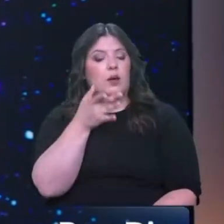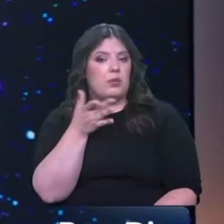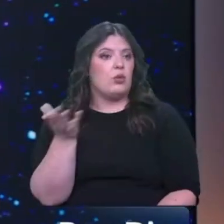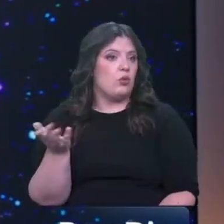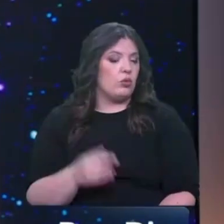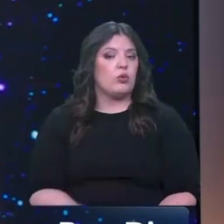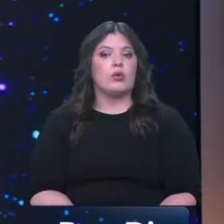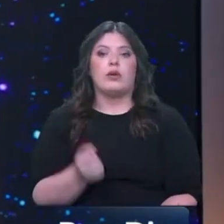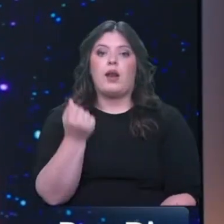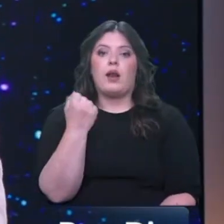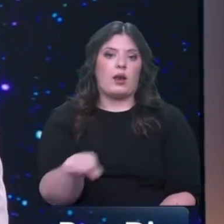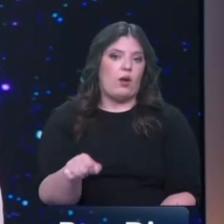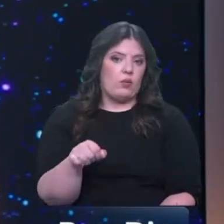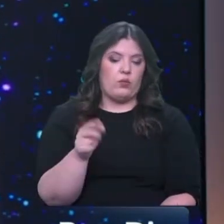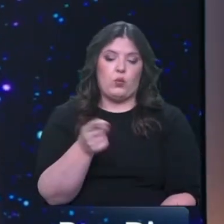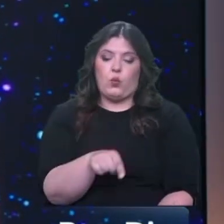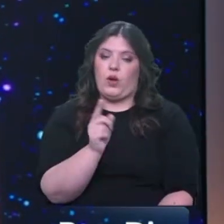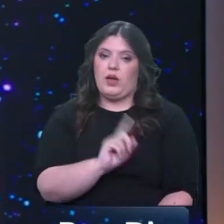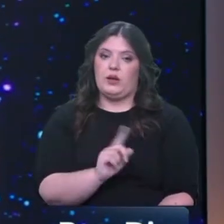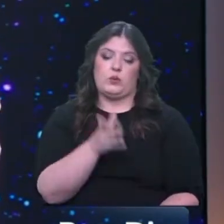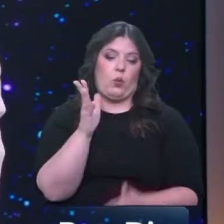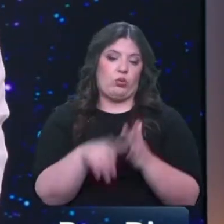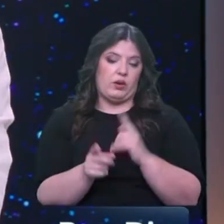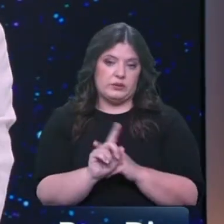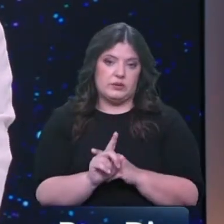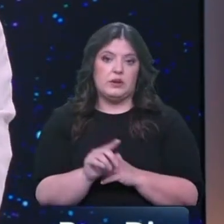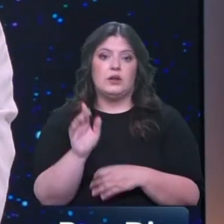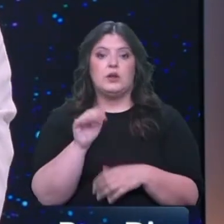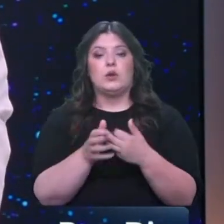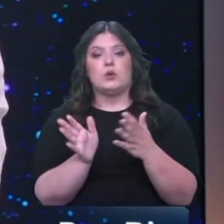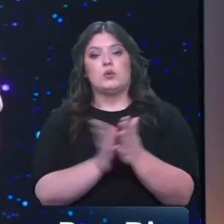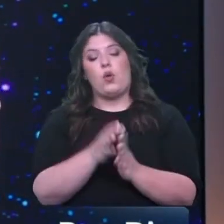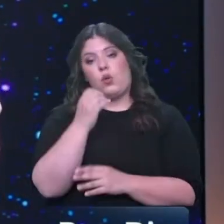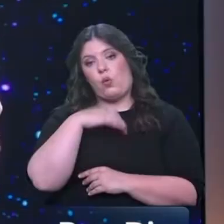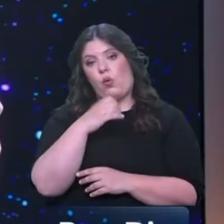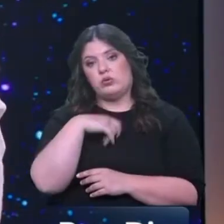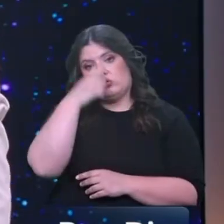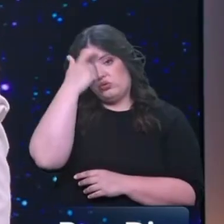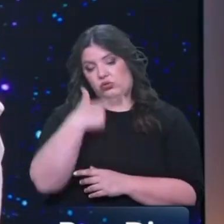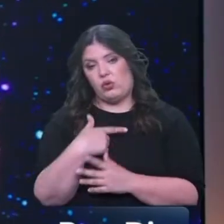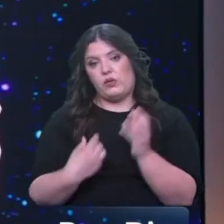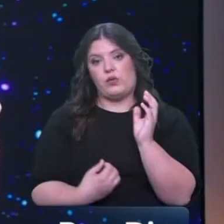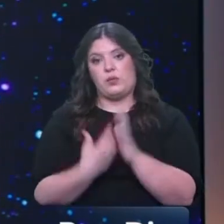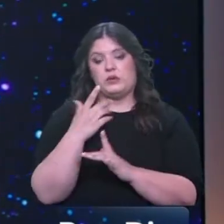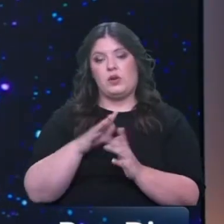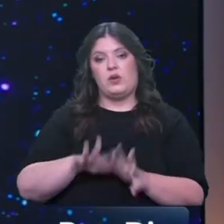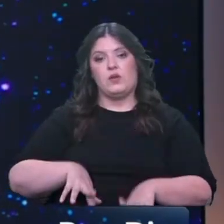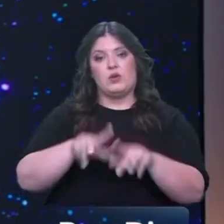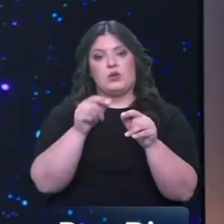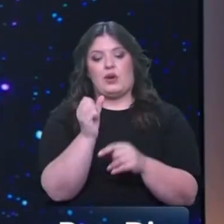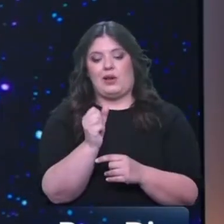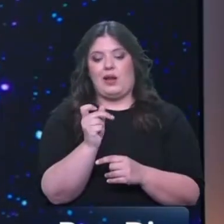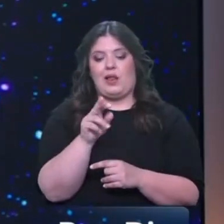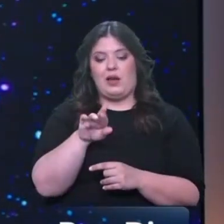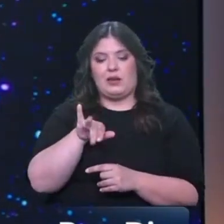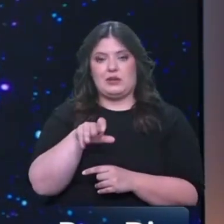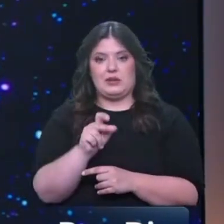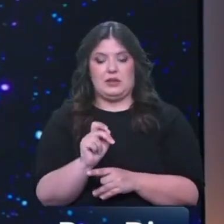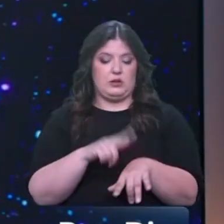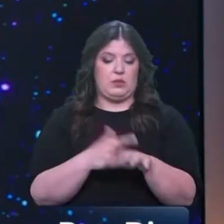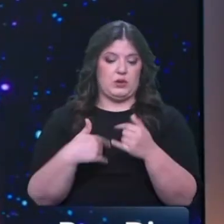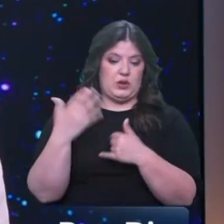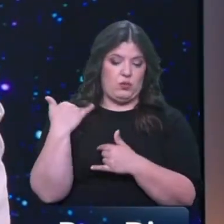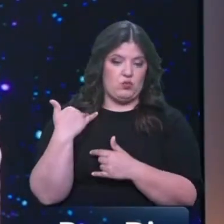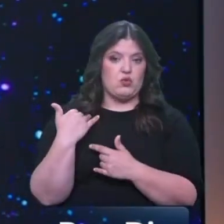rapidamente. Não é isso que acontece. E, portanto, tudo o que nos conta a história da formação e evolução das galáxias é que nestes primeiros